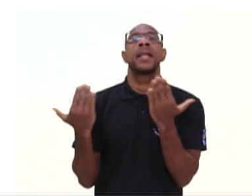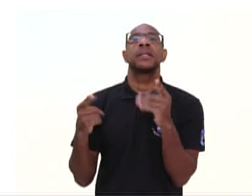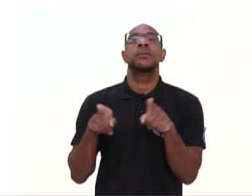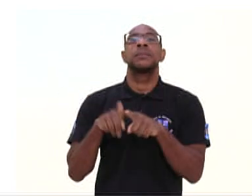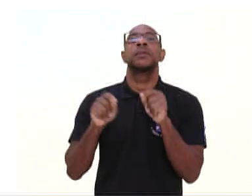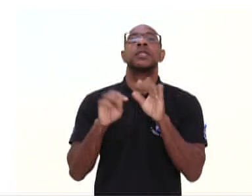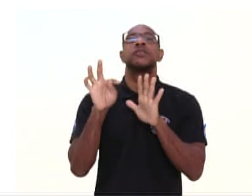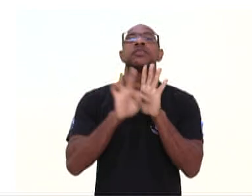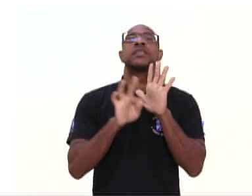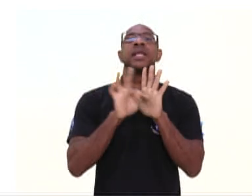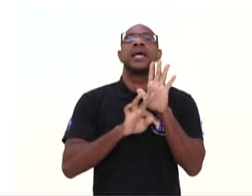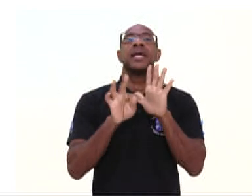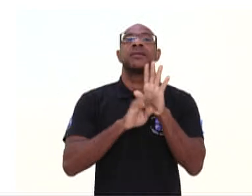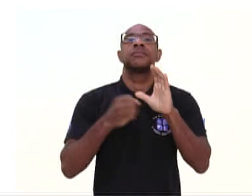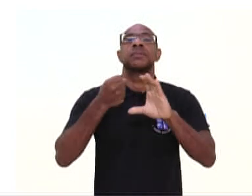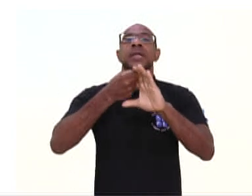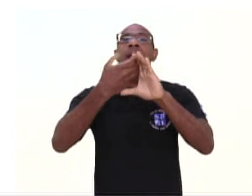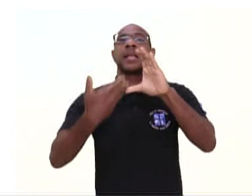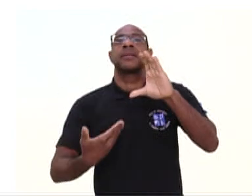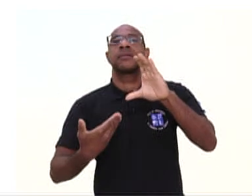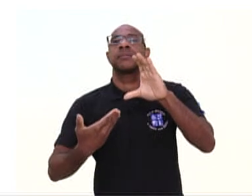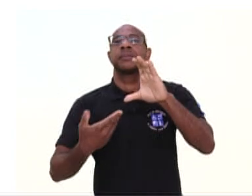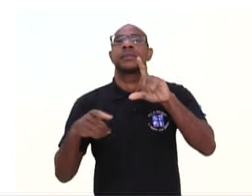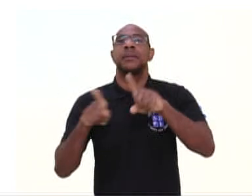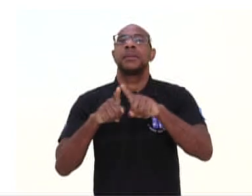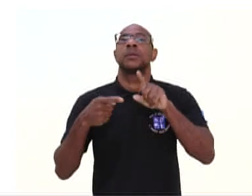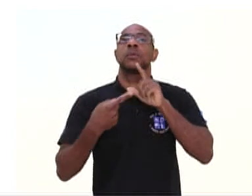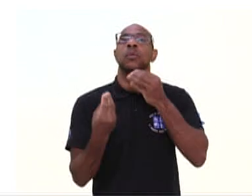características no modo de tratar a informação.